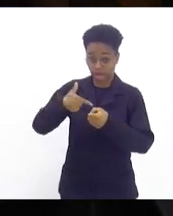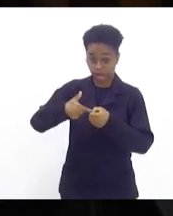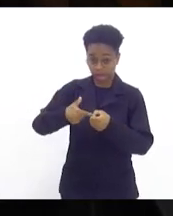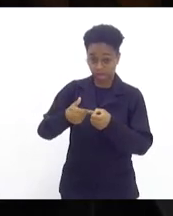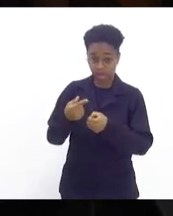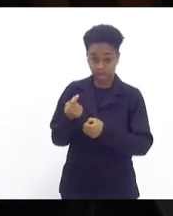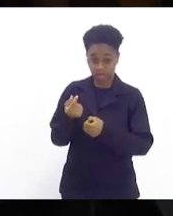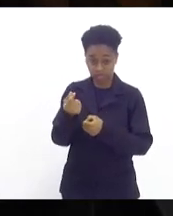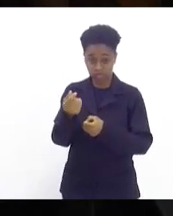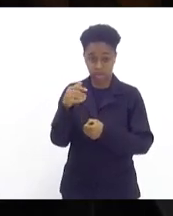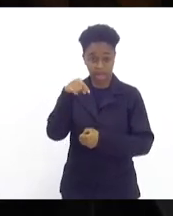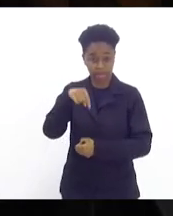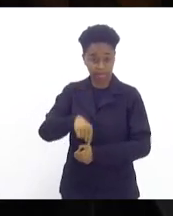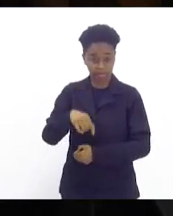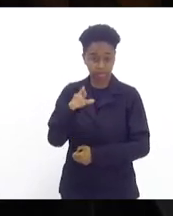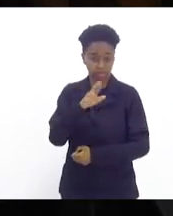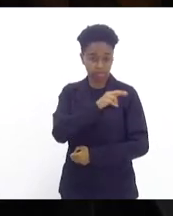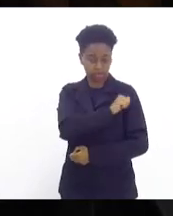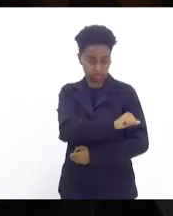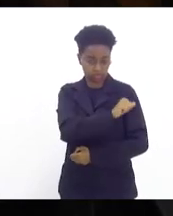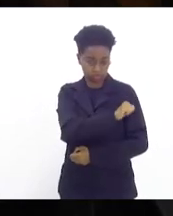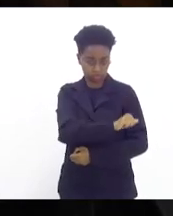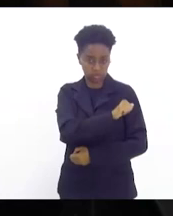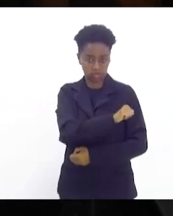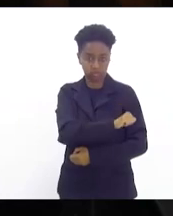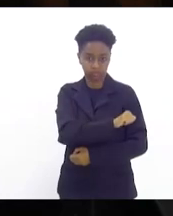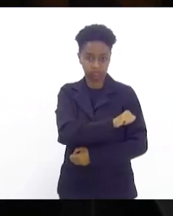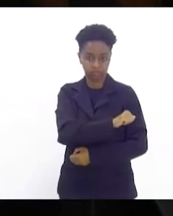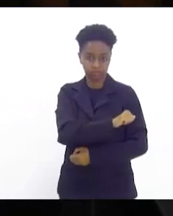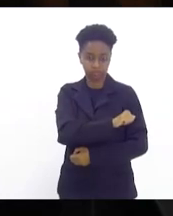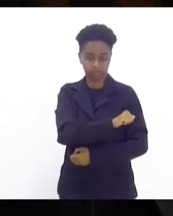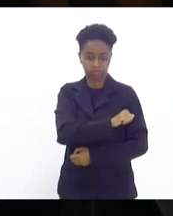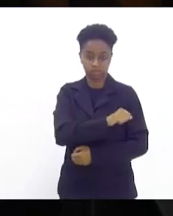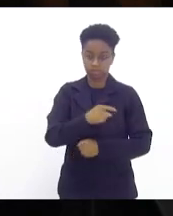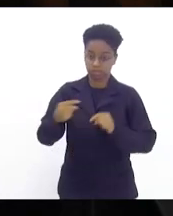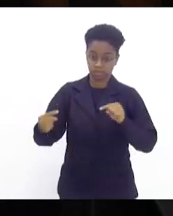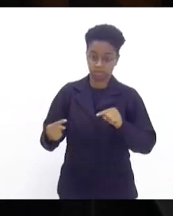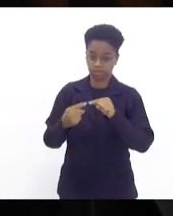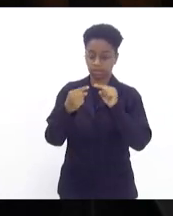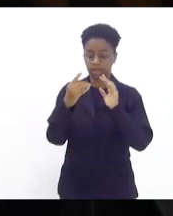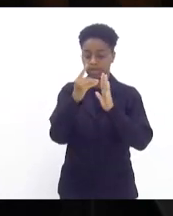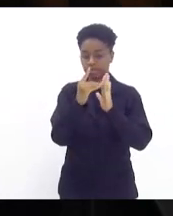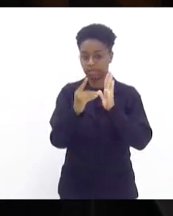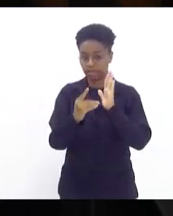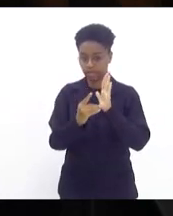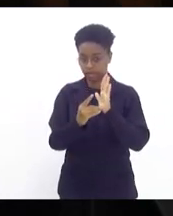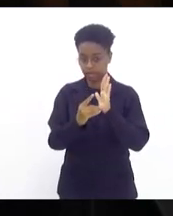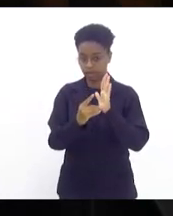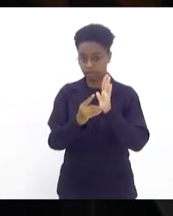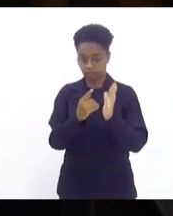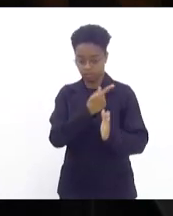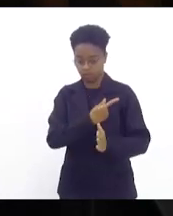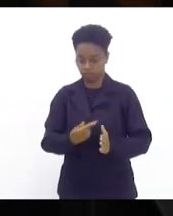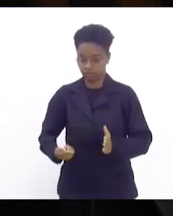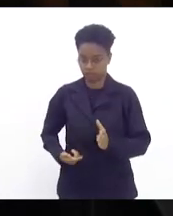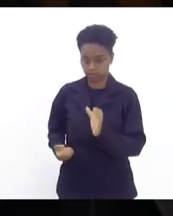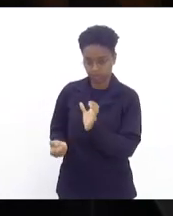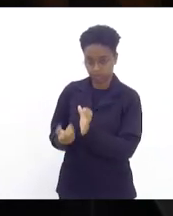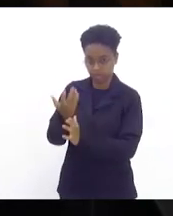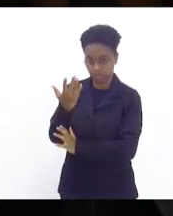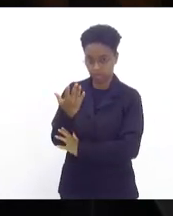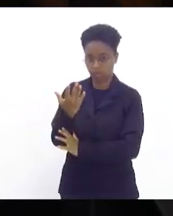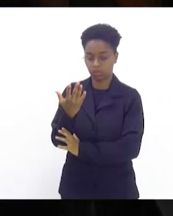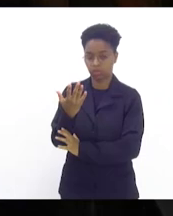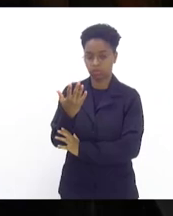no estado do Rio de Janeiro consoante decreto expedido pelo Governador terá